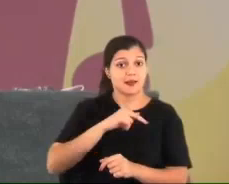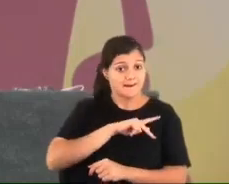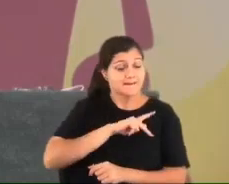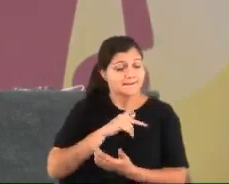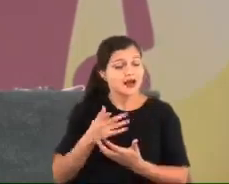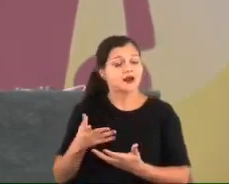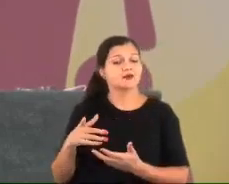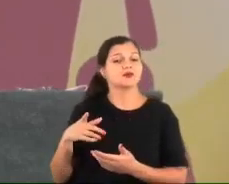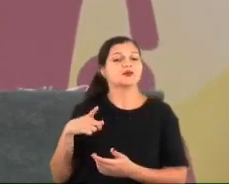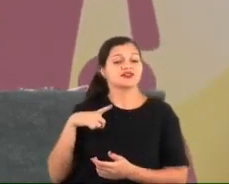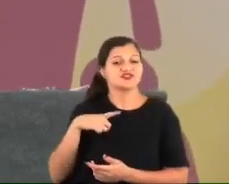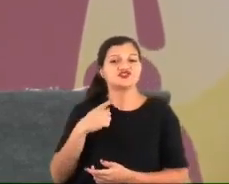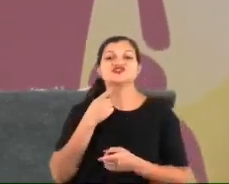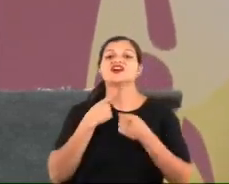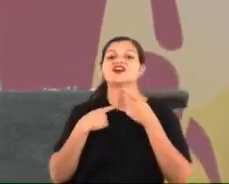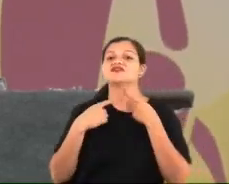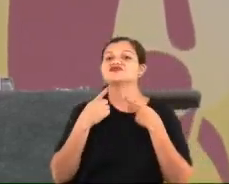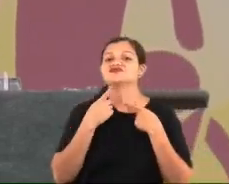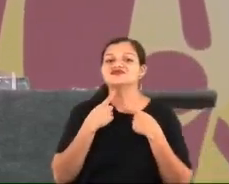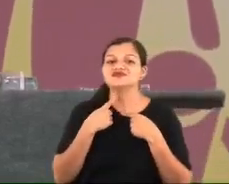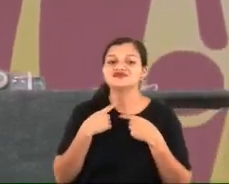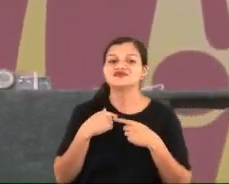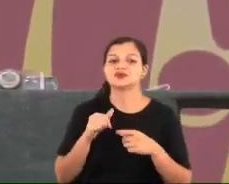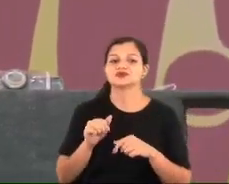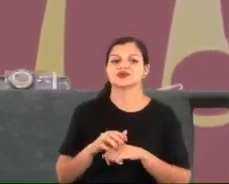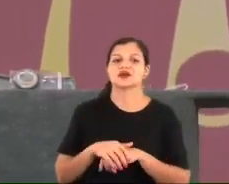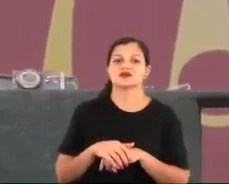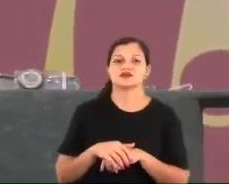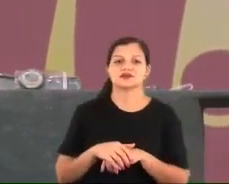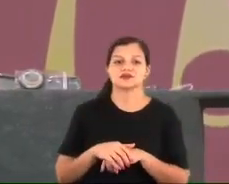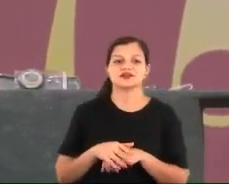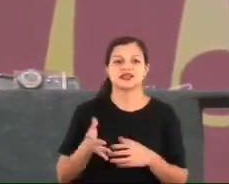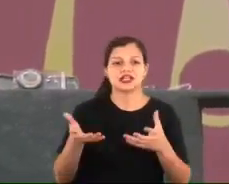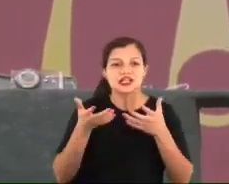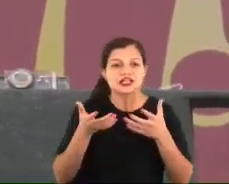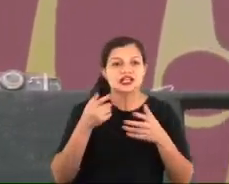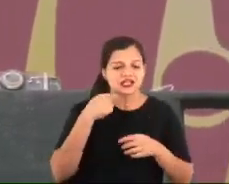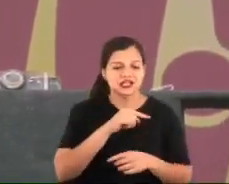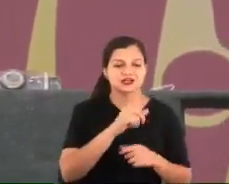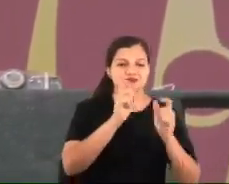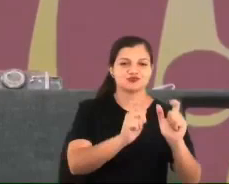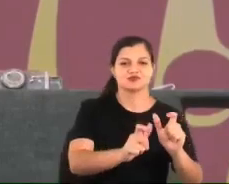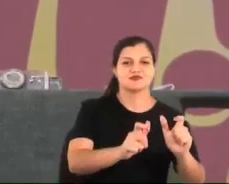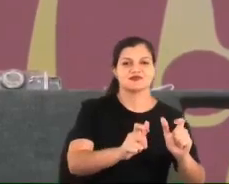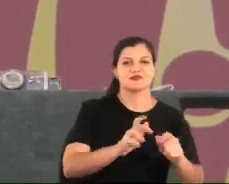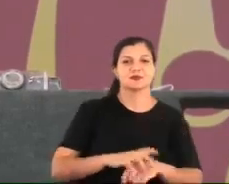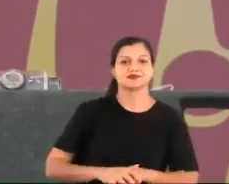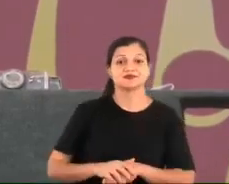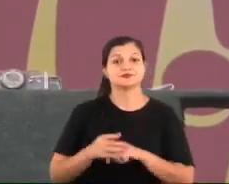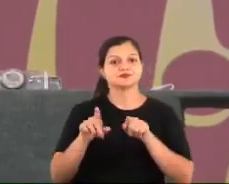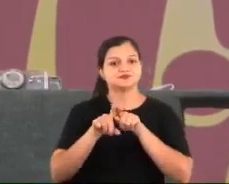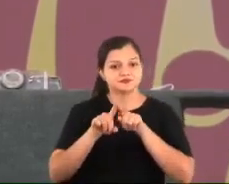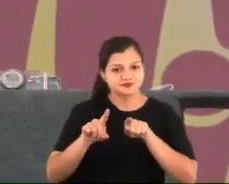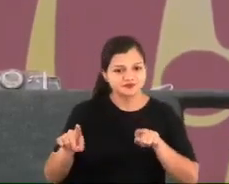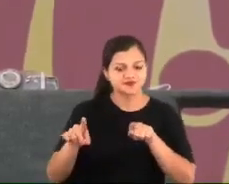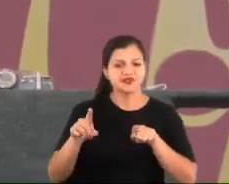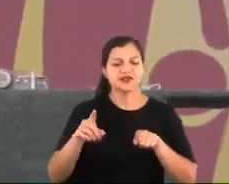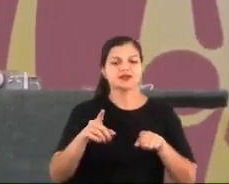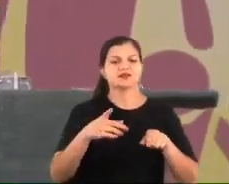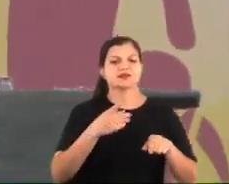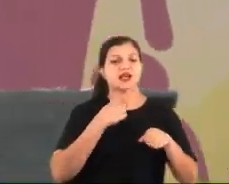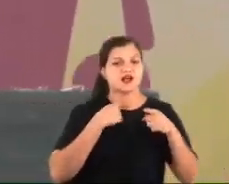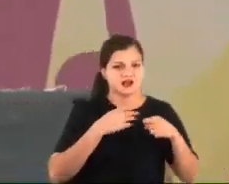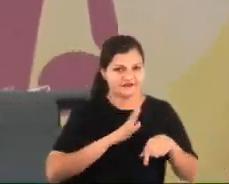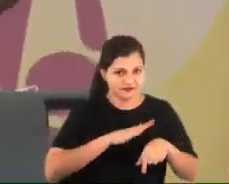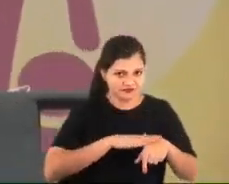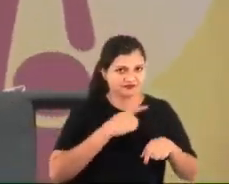já tinha um mapa, tinha um itinerário traçado e ele queria ir para aquela região. Mas ele deixou o desejo dele